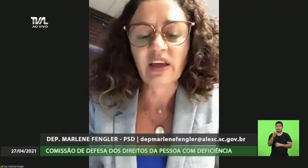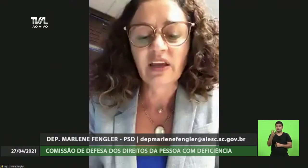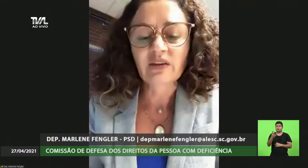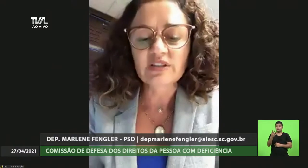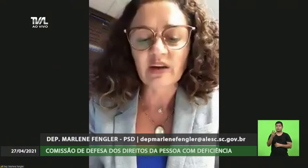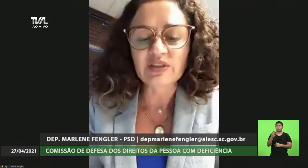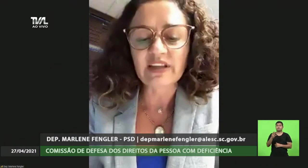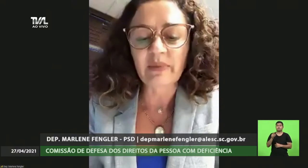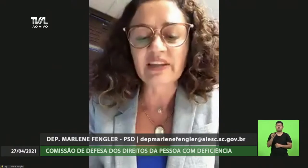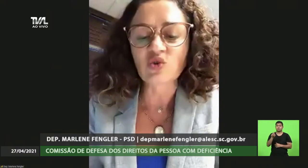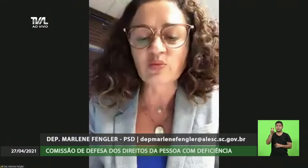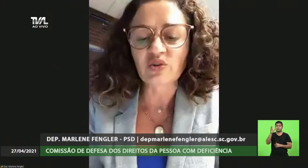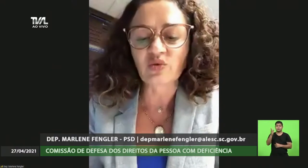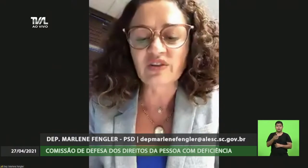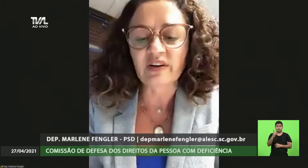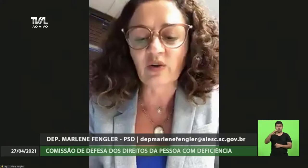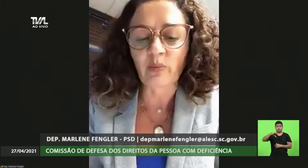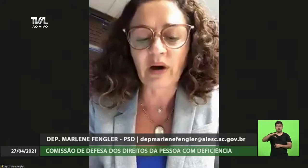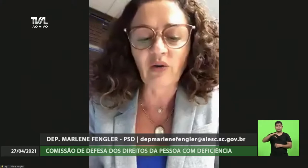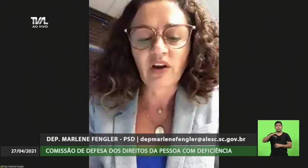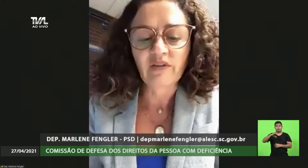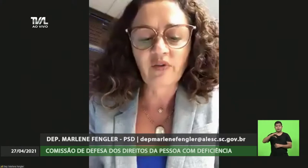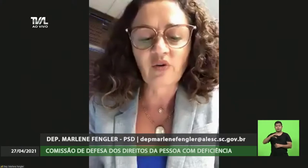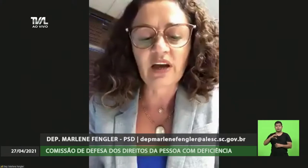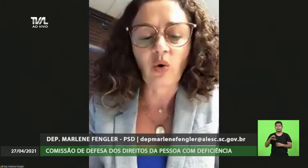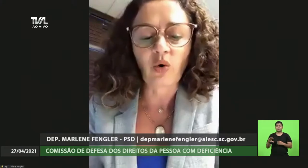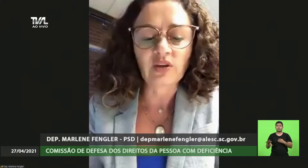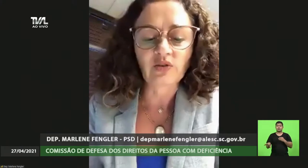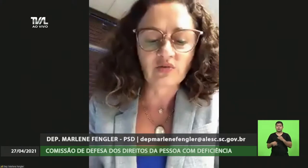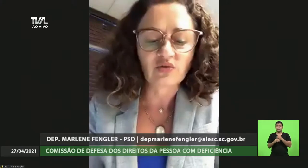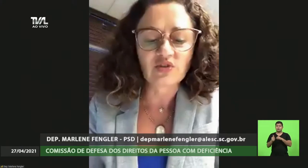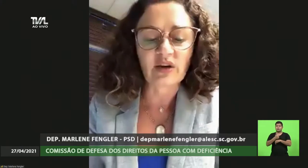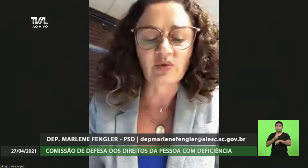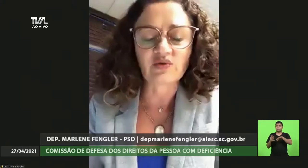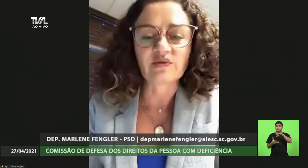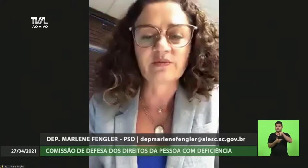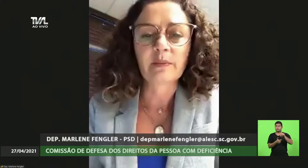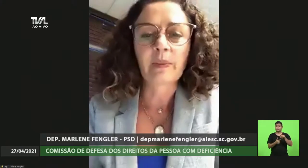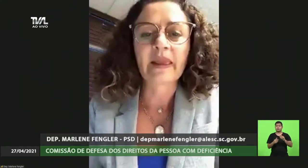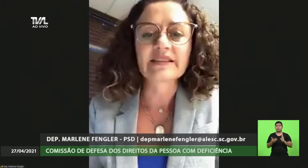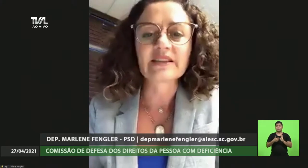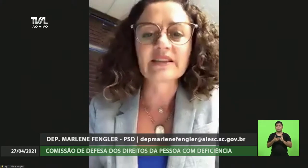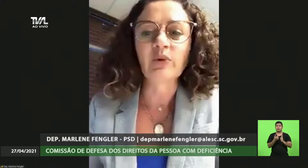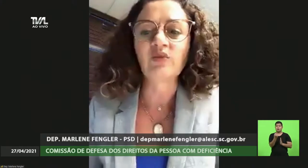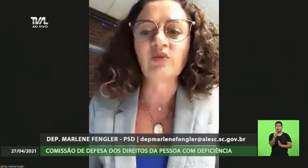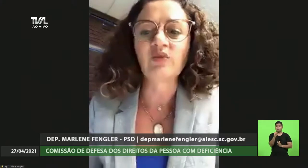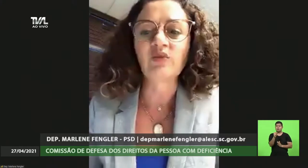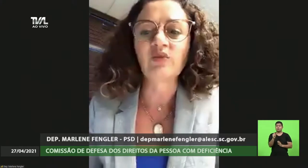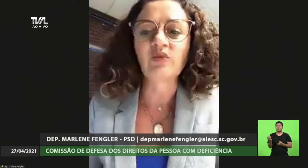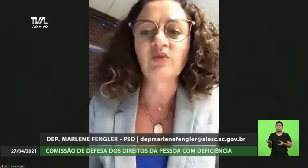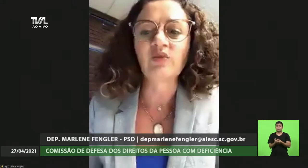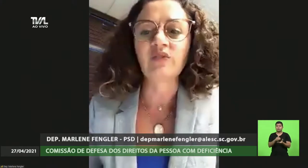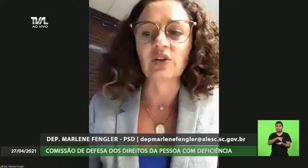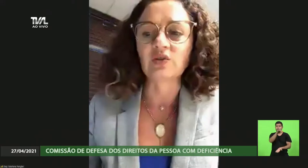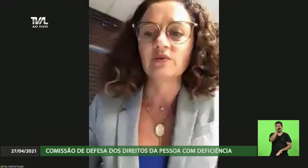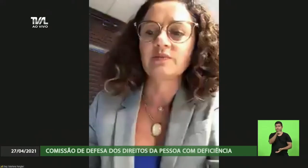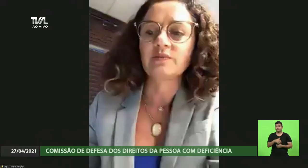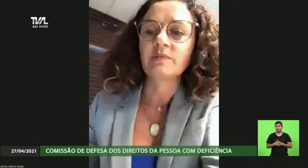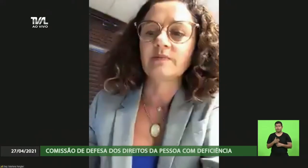PL 0004.5 de 2019, nos termos da emenda substitutiva global, folha 8 dos autos. Esse é o meu